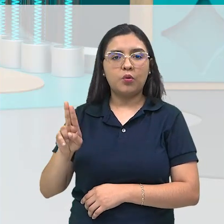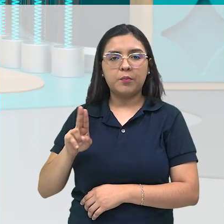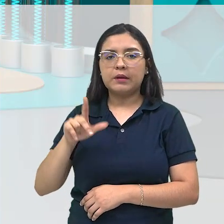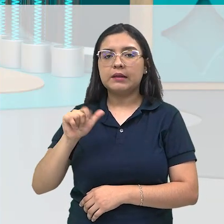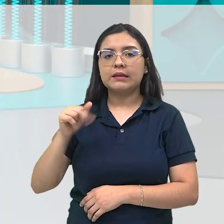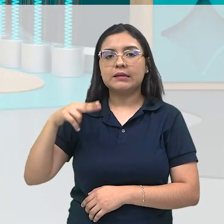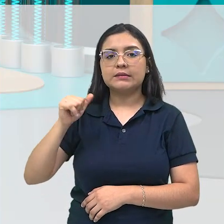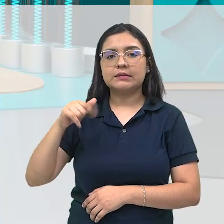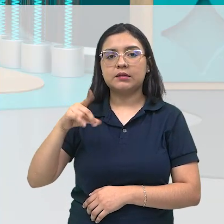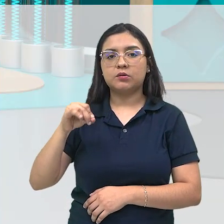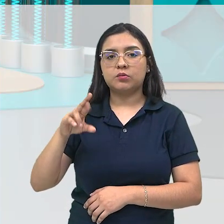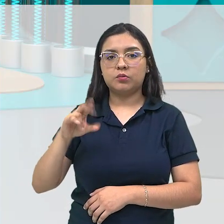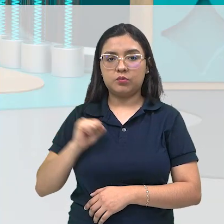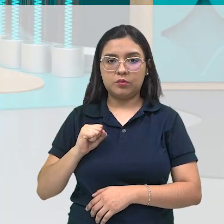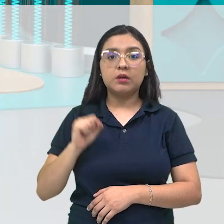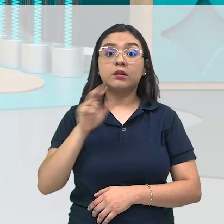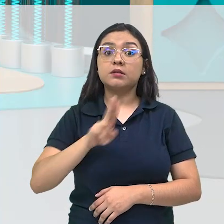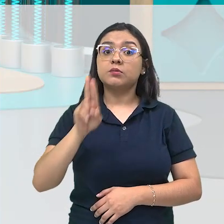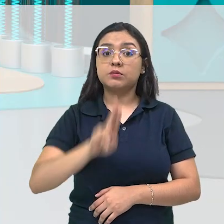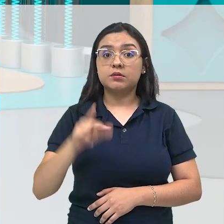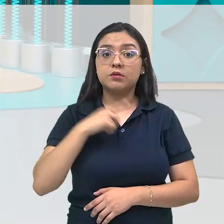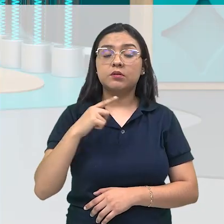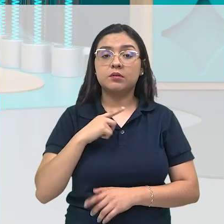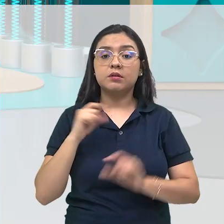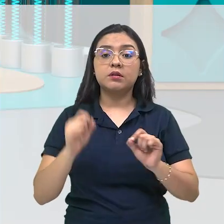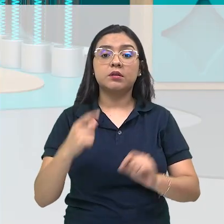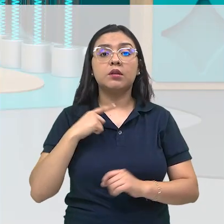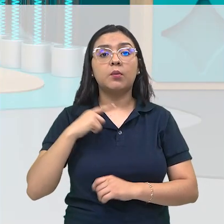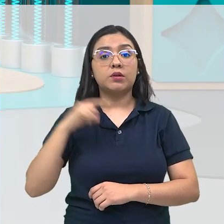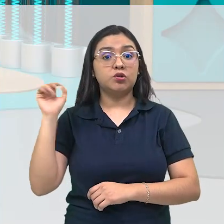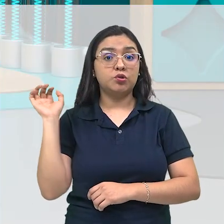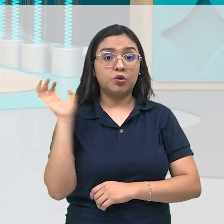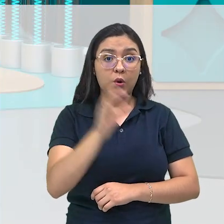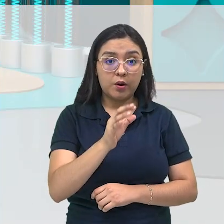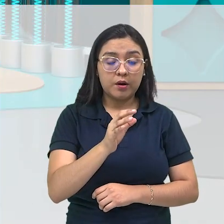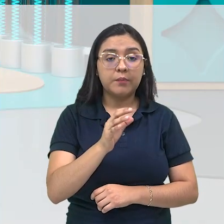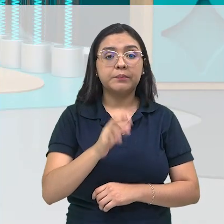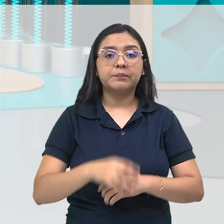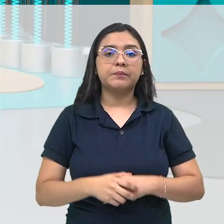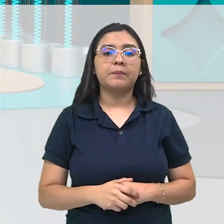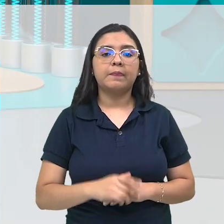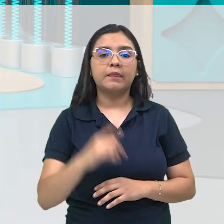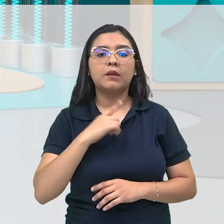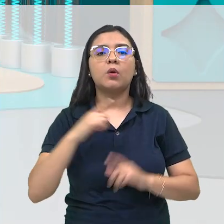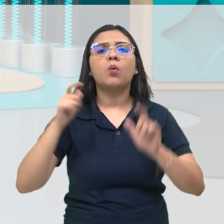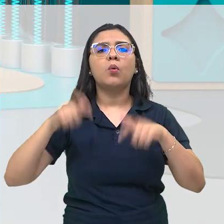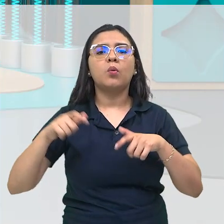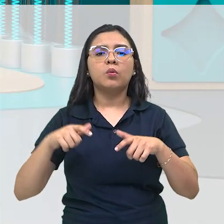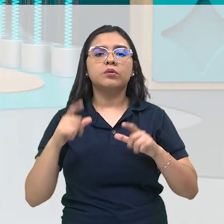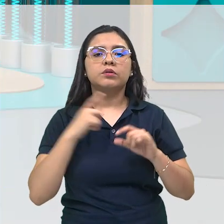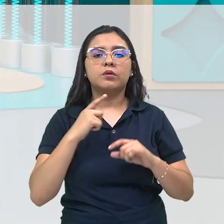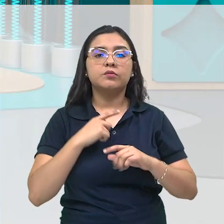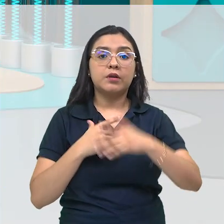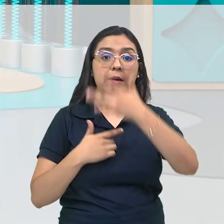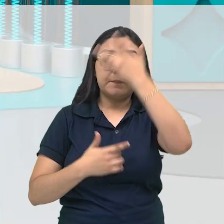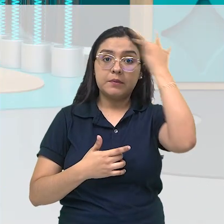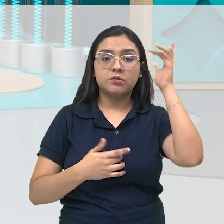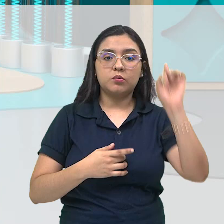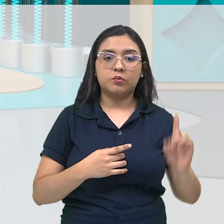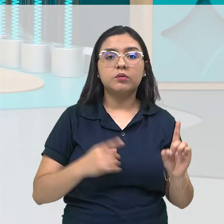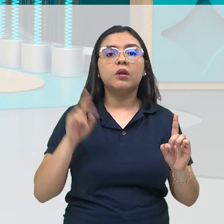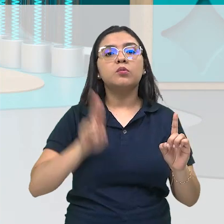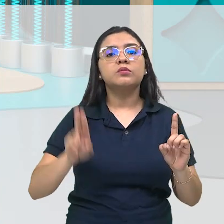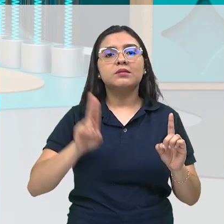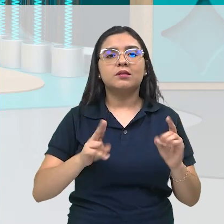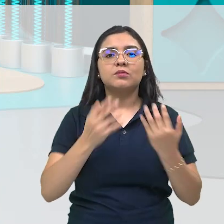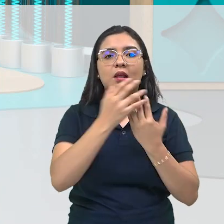lançador, que ele está com a bola na mão e ele joga a bola em direção a esse sujeito que está aqui com a luva.